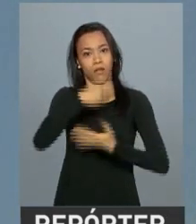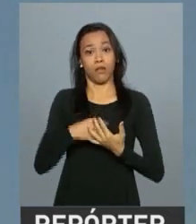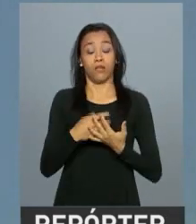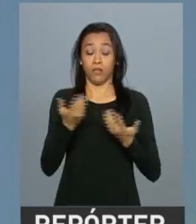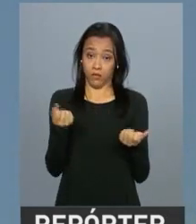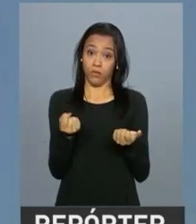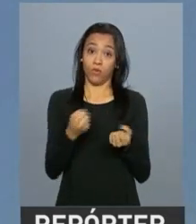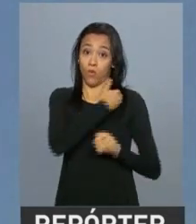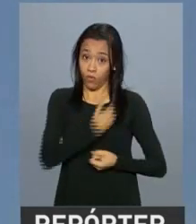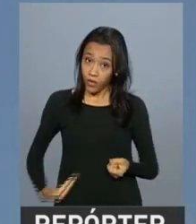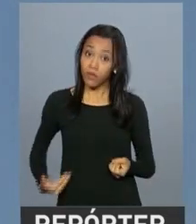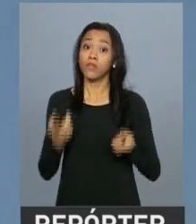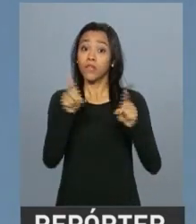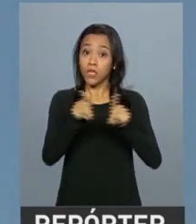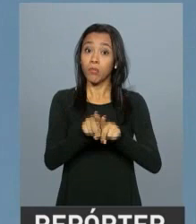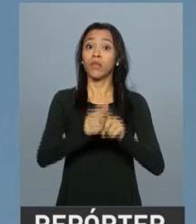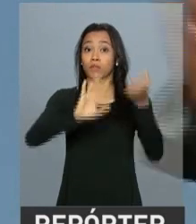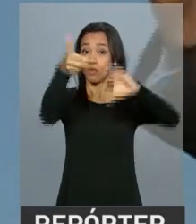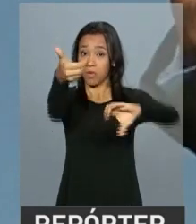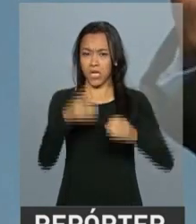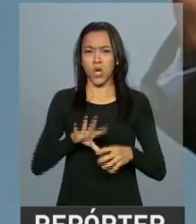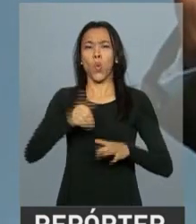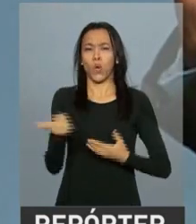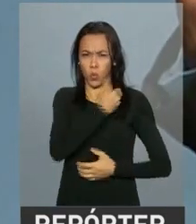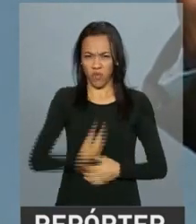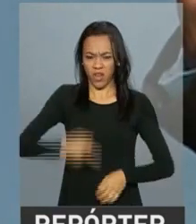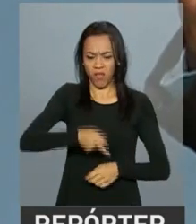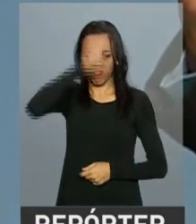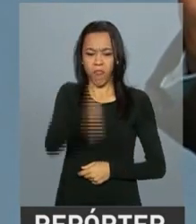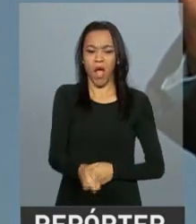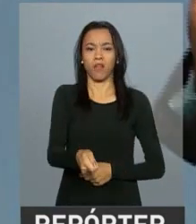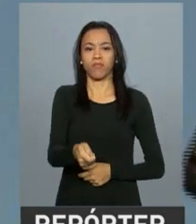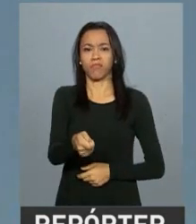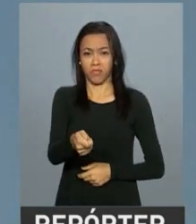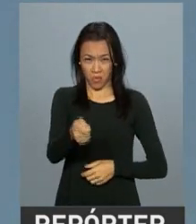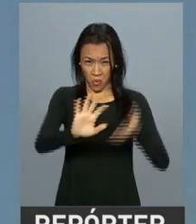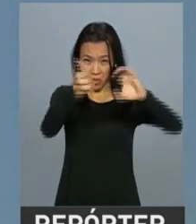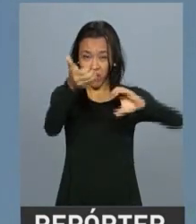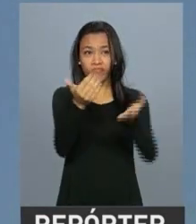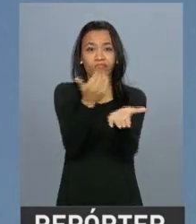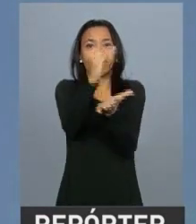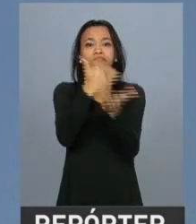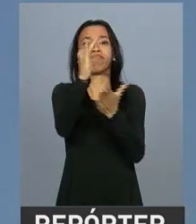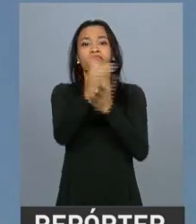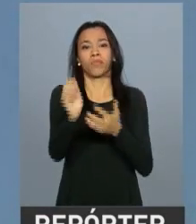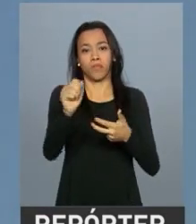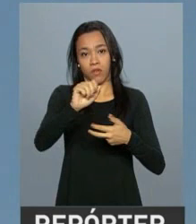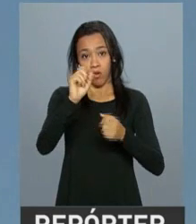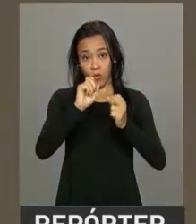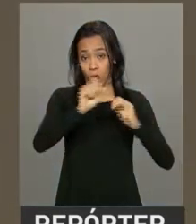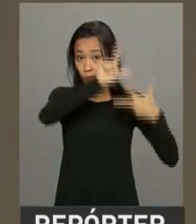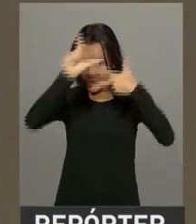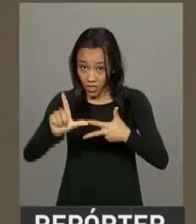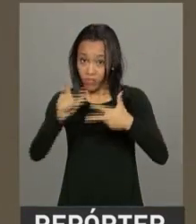poderes. No Estado autoritário, não. Você ignora o legislativo, onde está a representação popular.